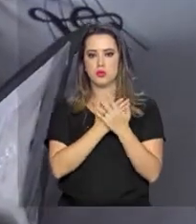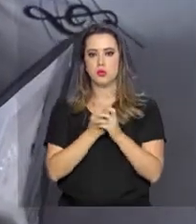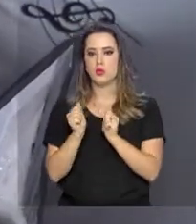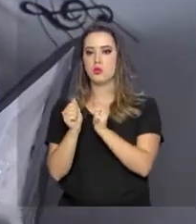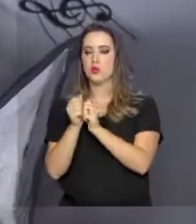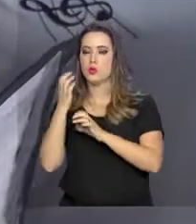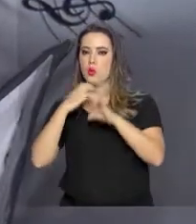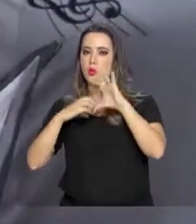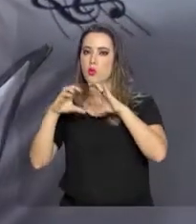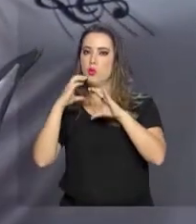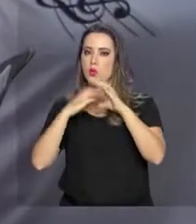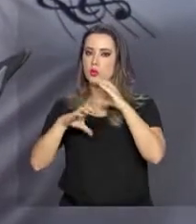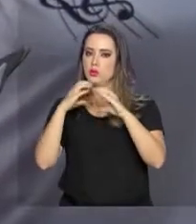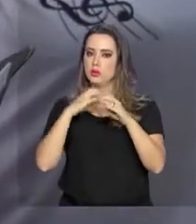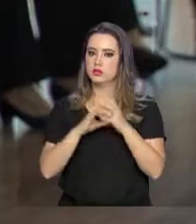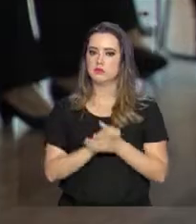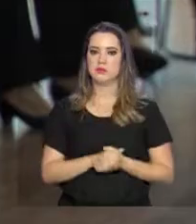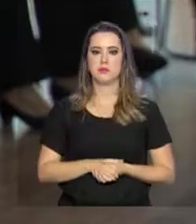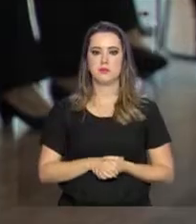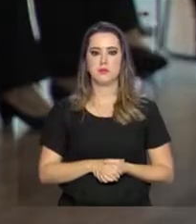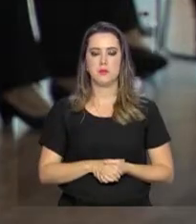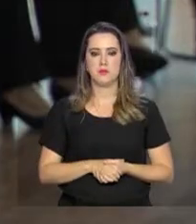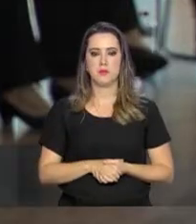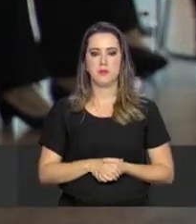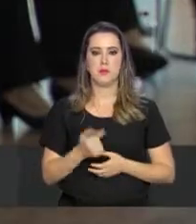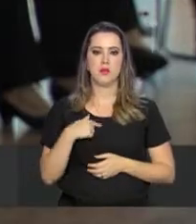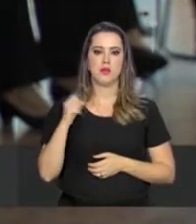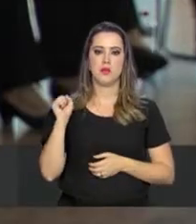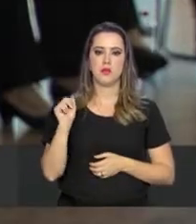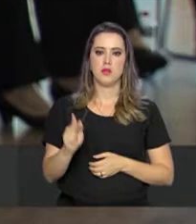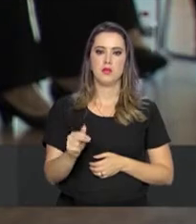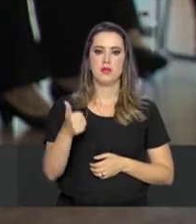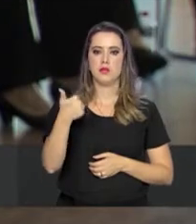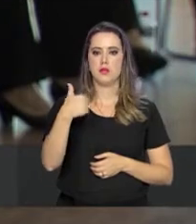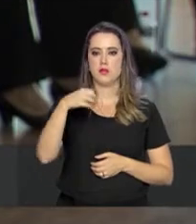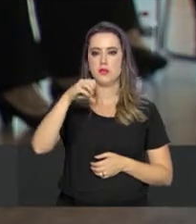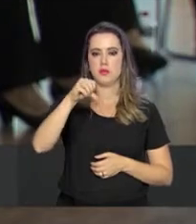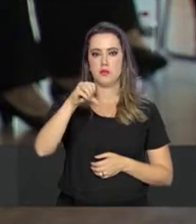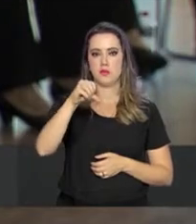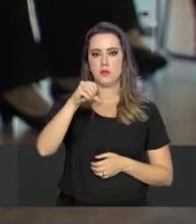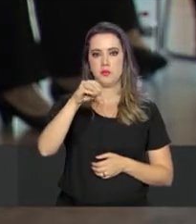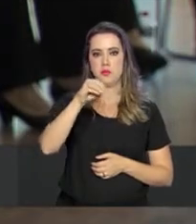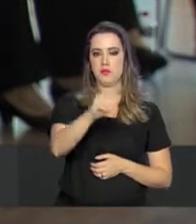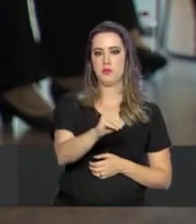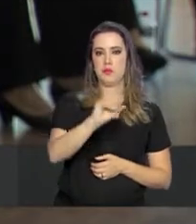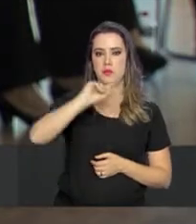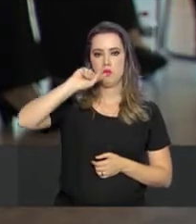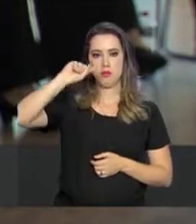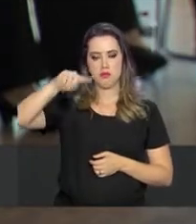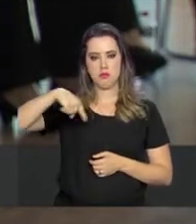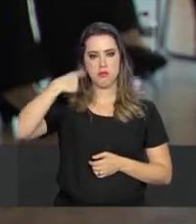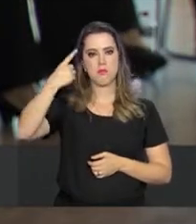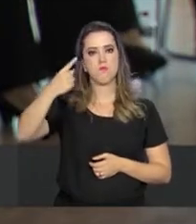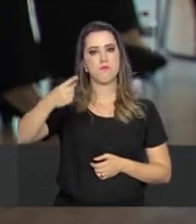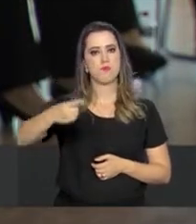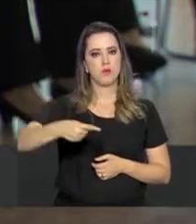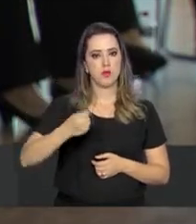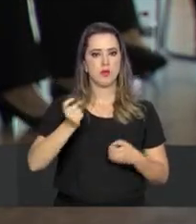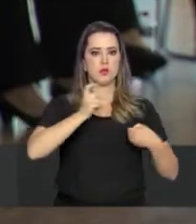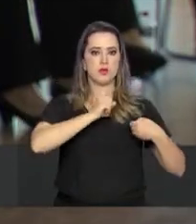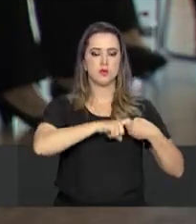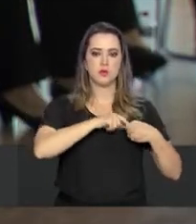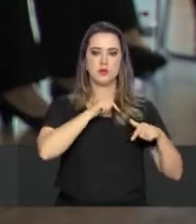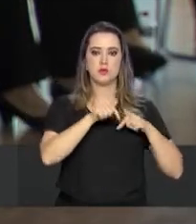canto no coral dos mais vividos. Eu aposentei em 1990 E depois voltei a